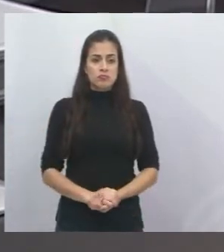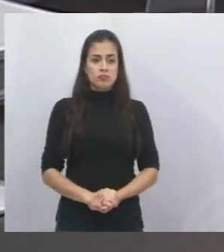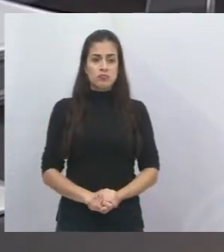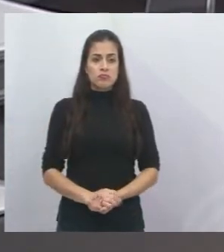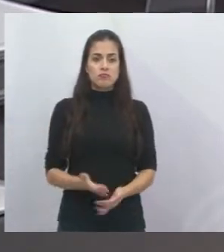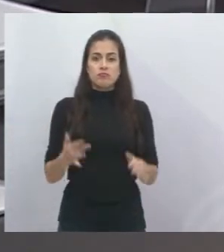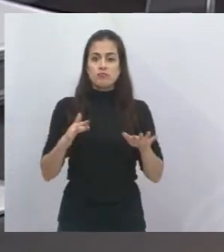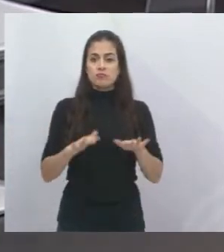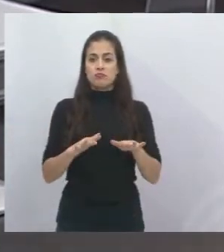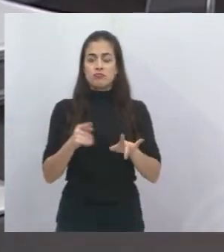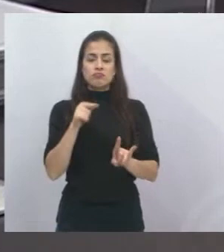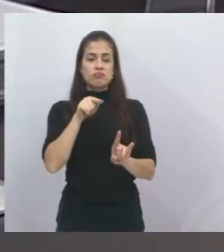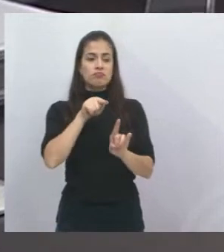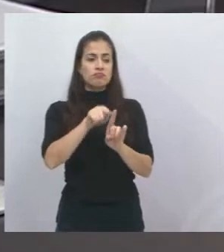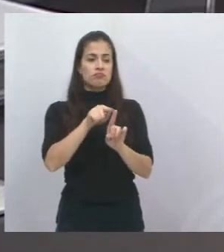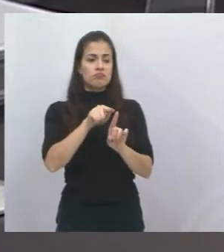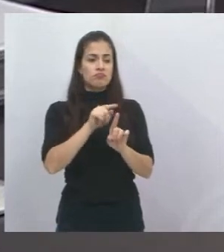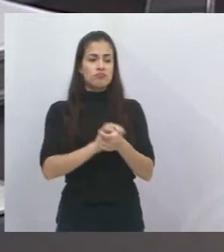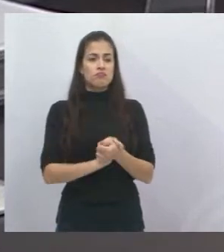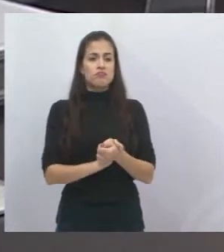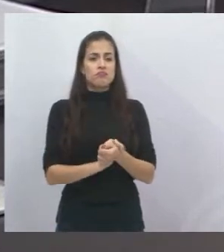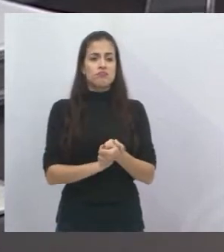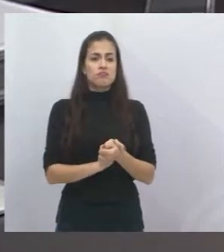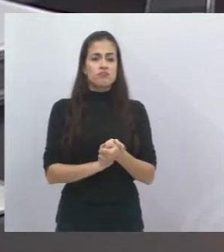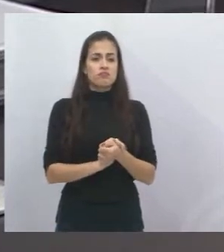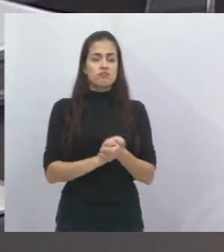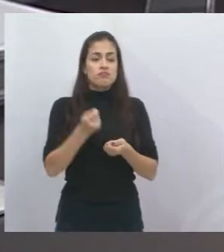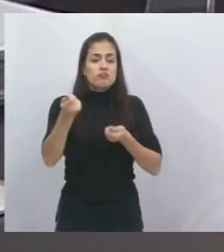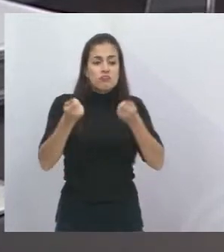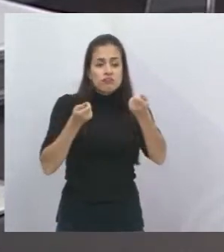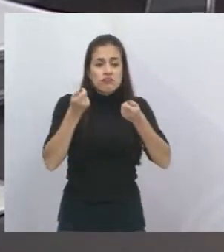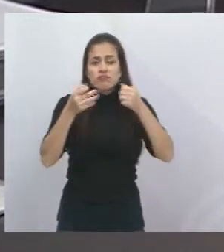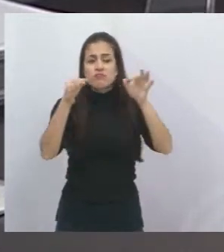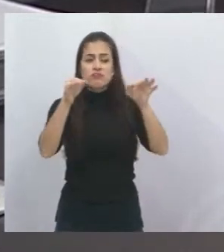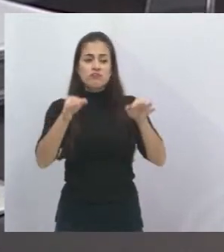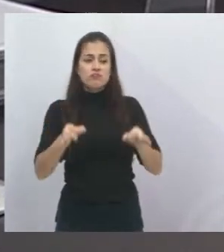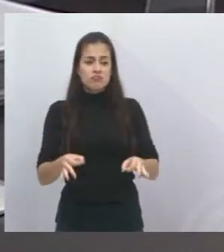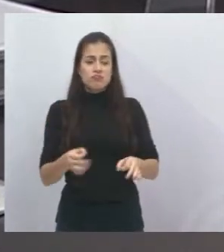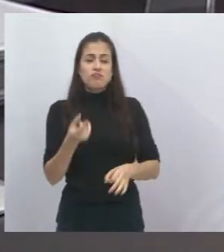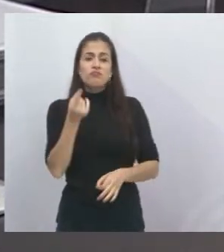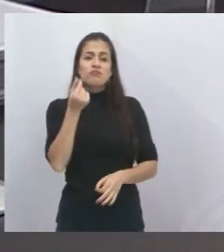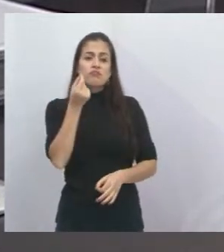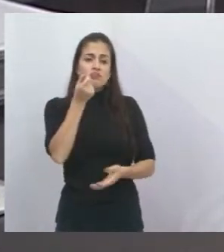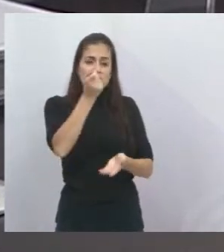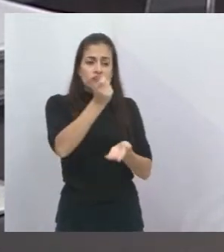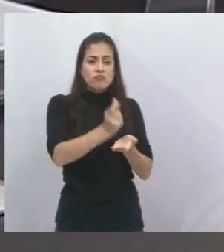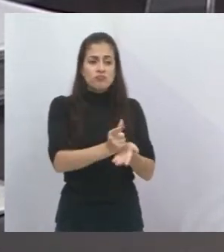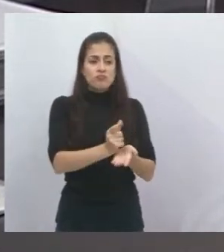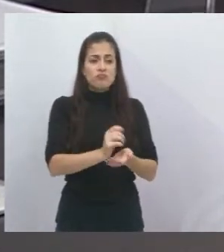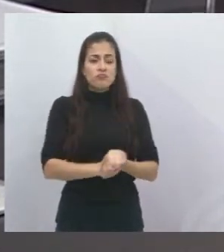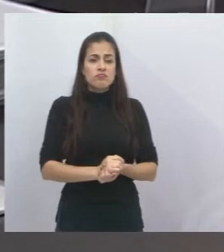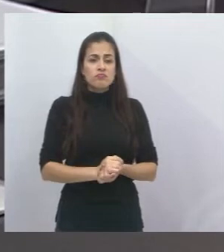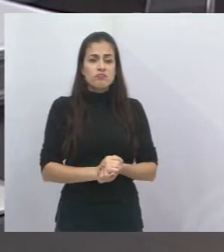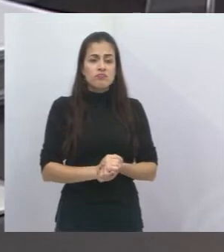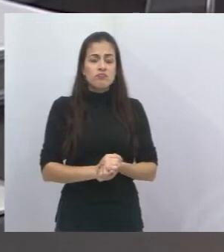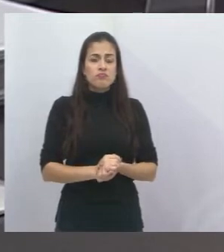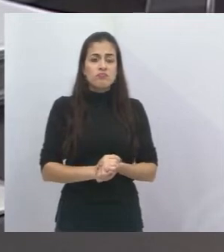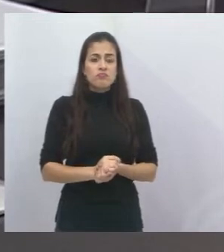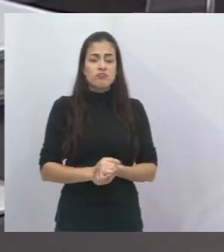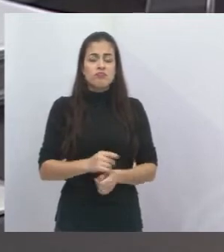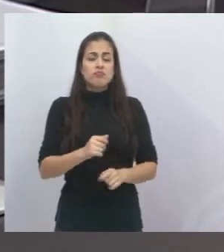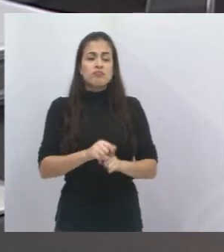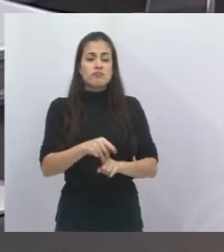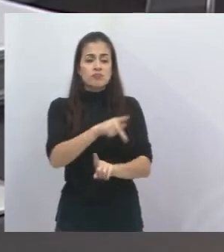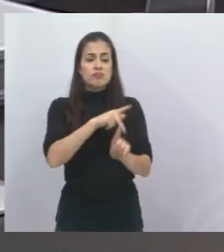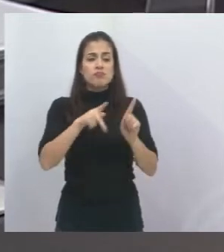estabeleceram diretrizes e metas no sentido de gerir adequadamente os recursos destinados ao regime próprio de previdência,